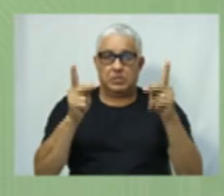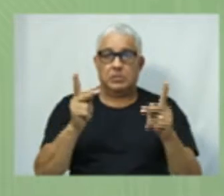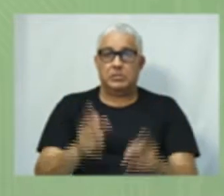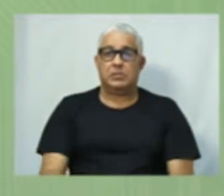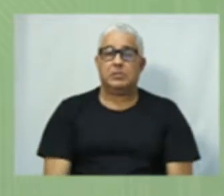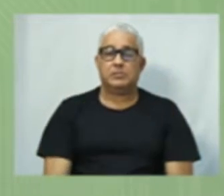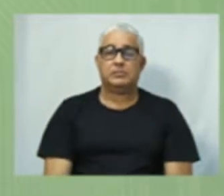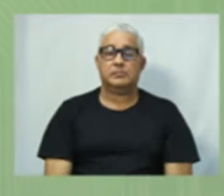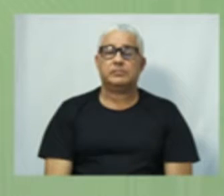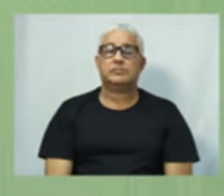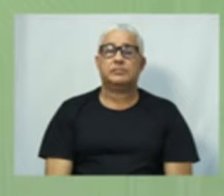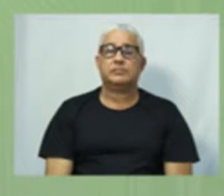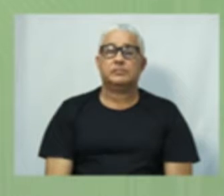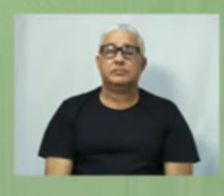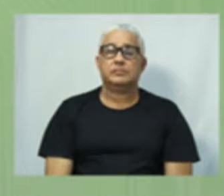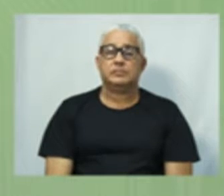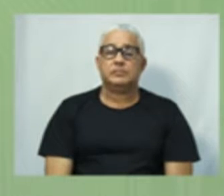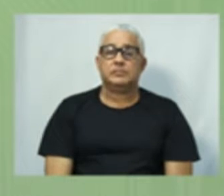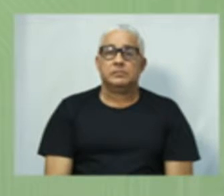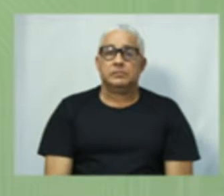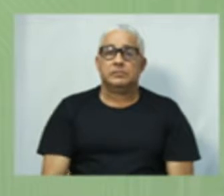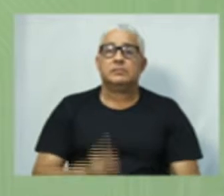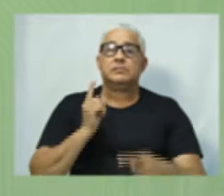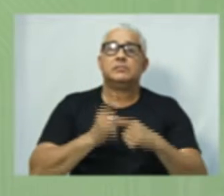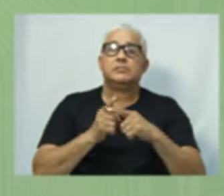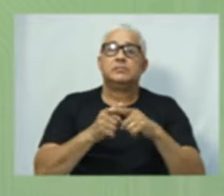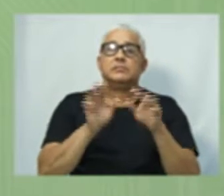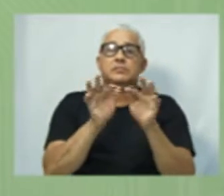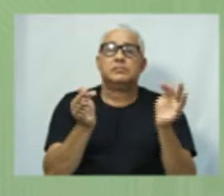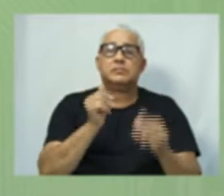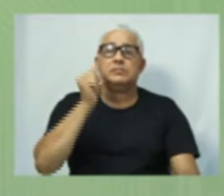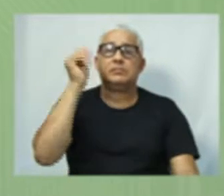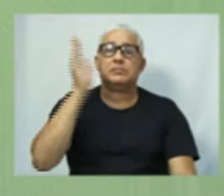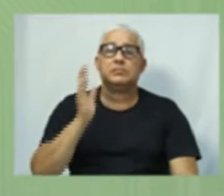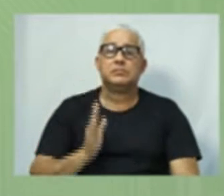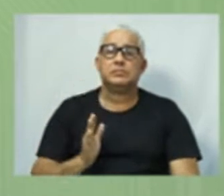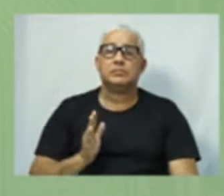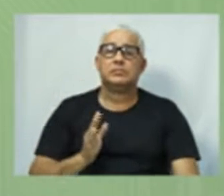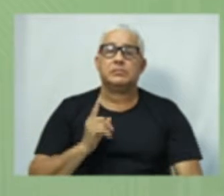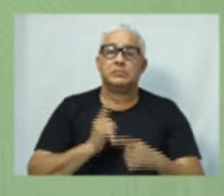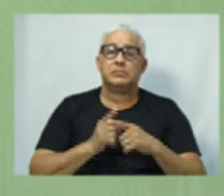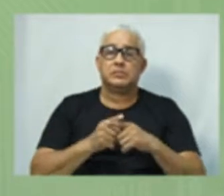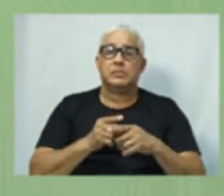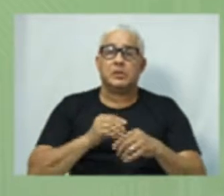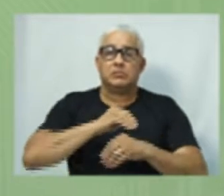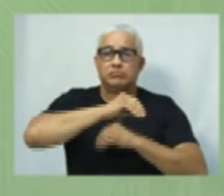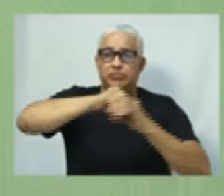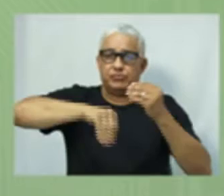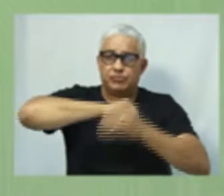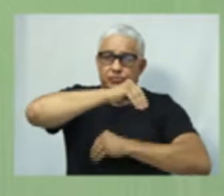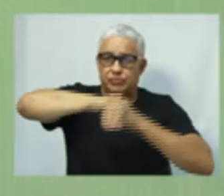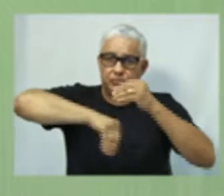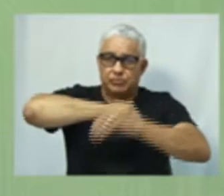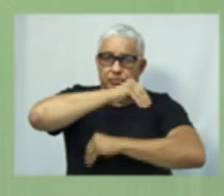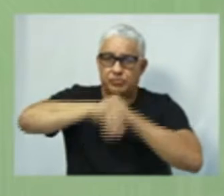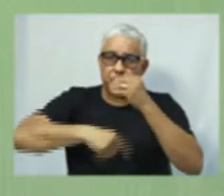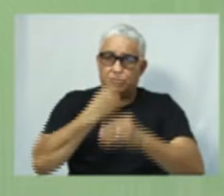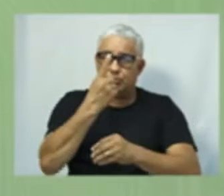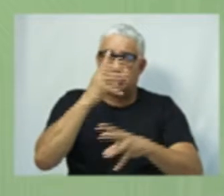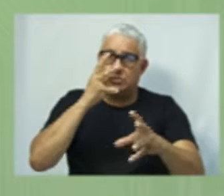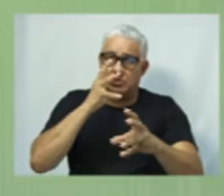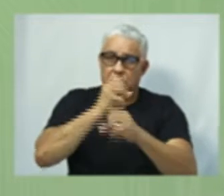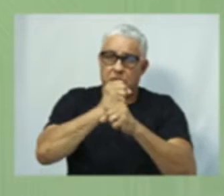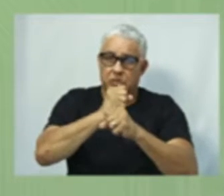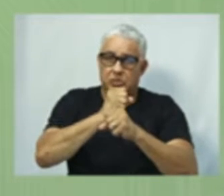professor? Não. Por que se chama Simples Nacional? Porque jogou tudo dentro do liquidificador e fez uma conta só. No